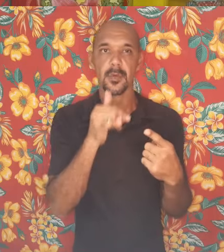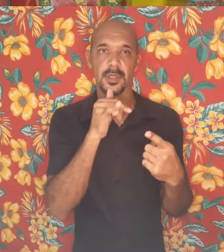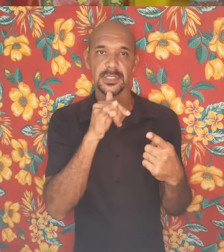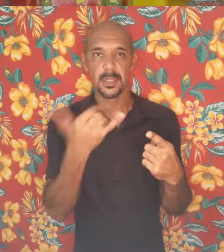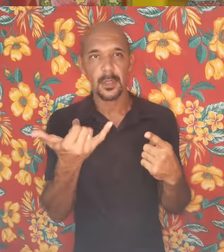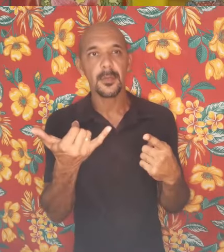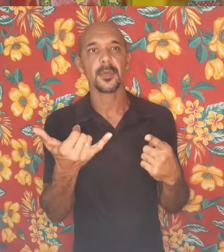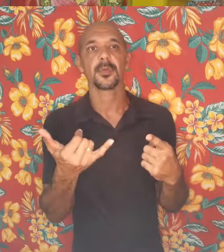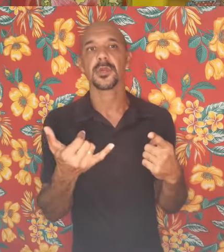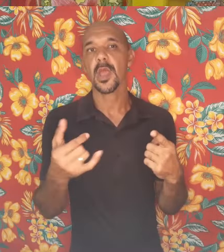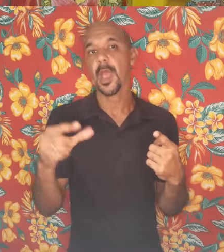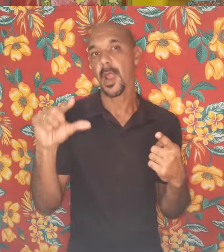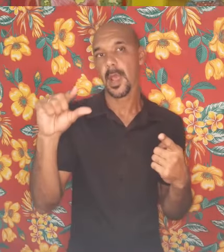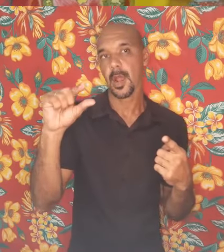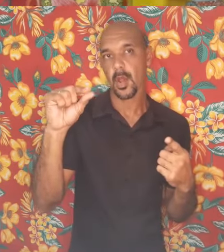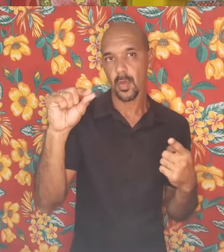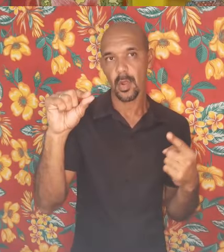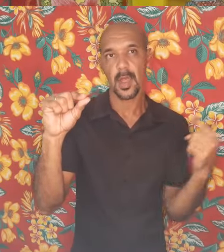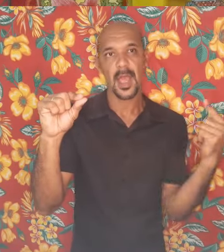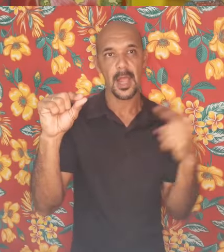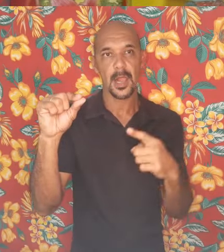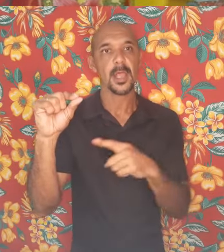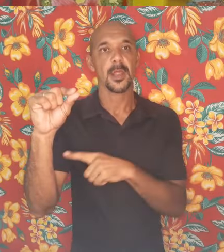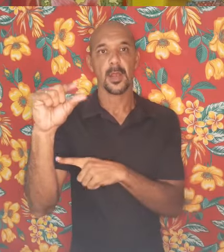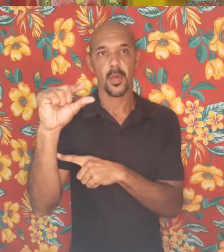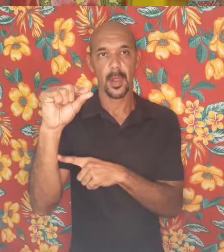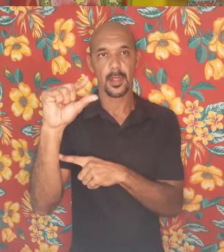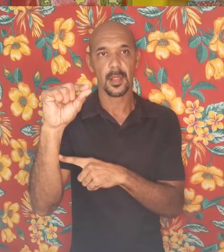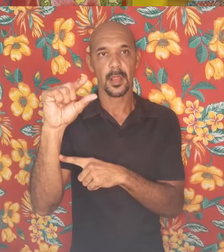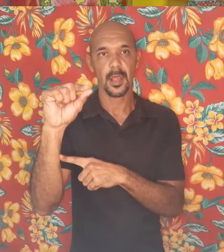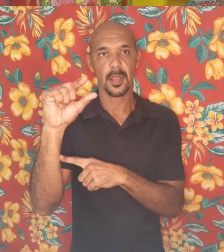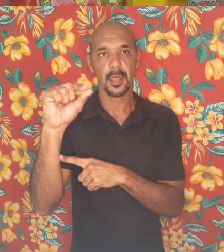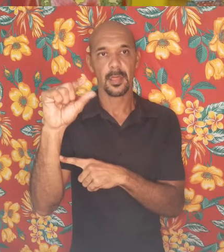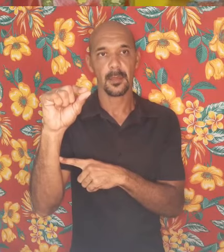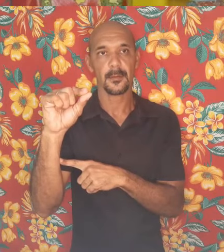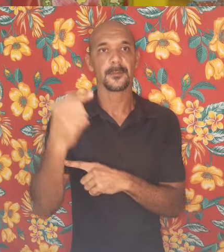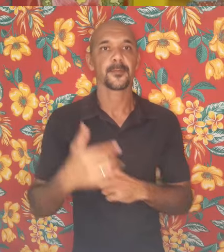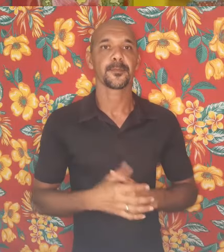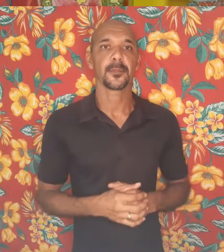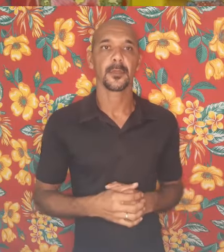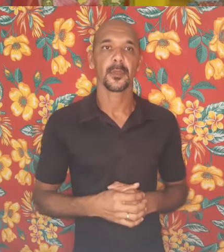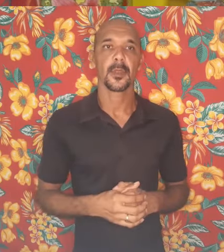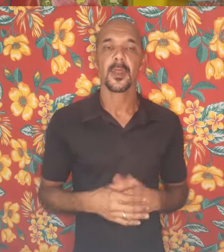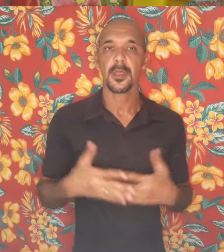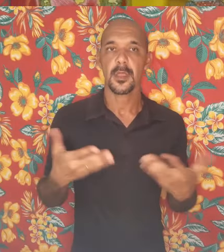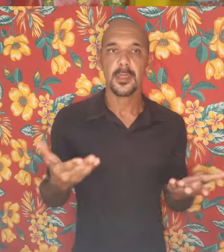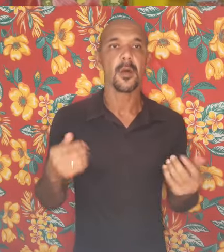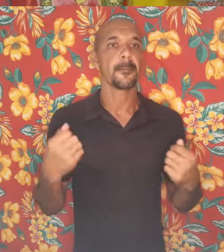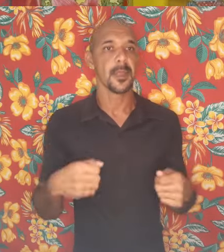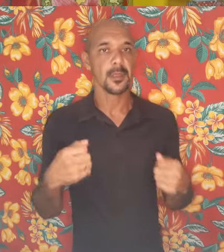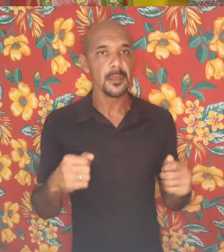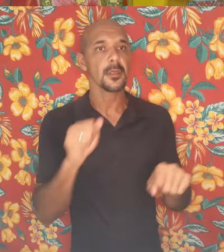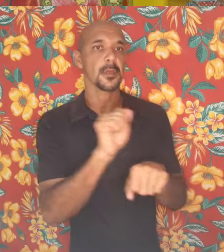cola na própria cola. E ela cola quando ela está mais viscosa. Então a gente deixa os dois lados com cola